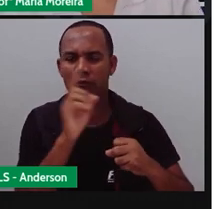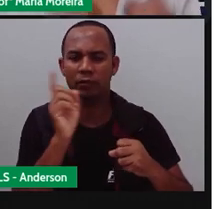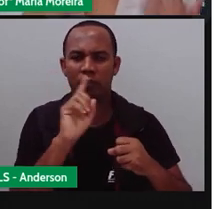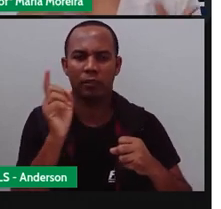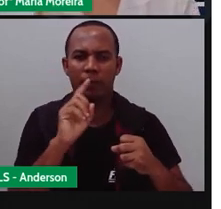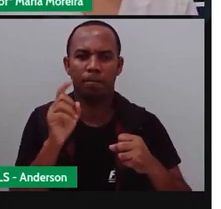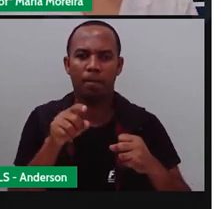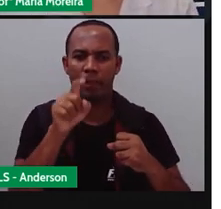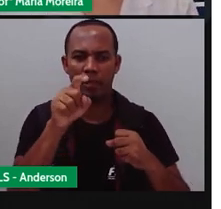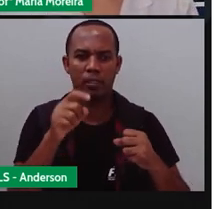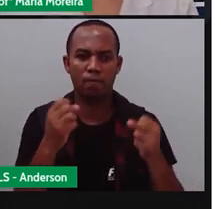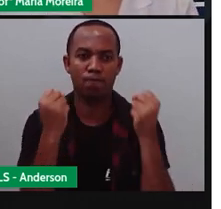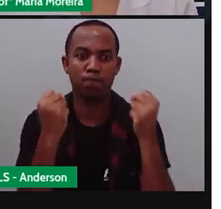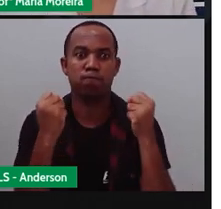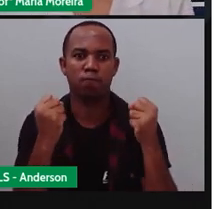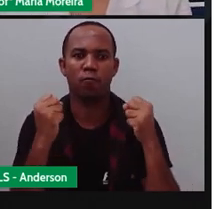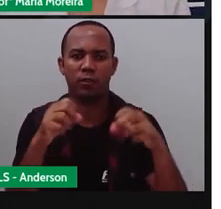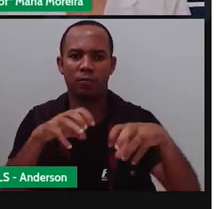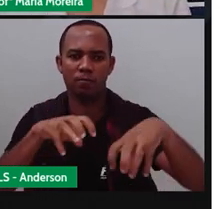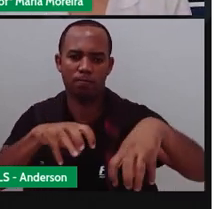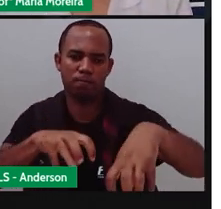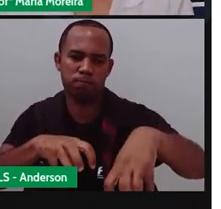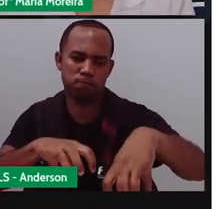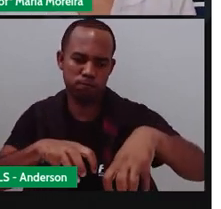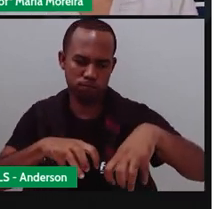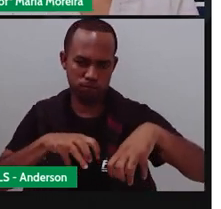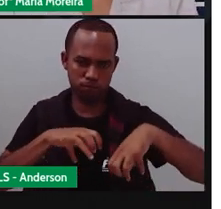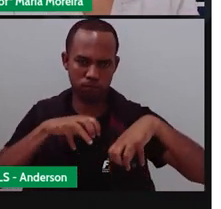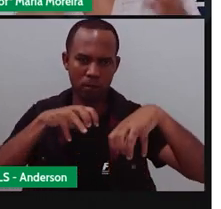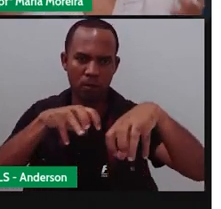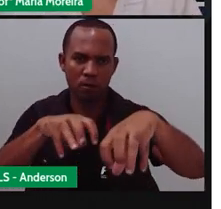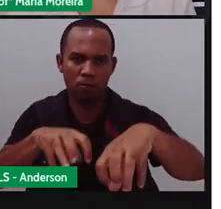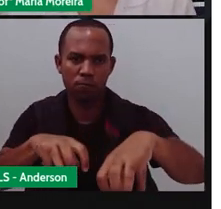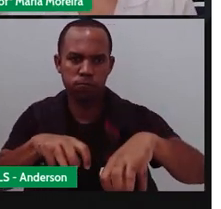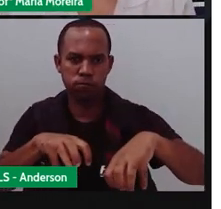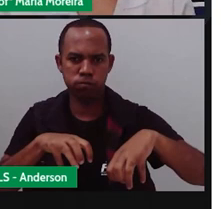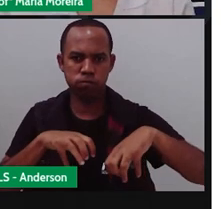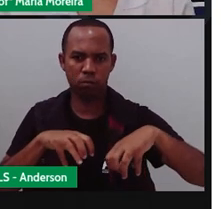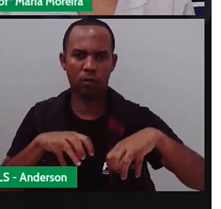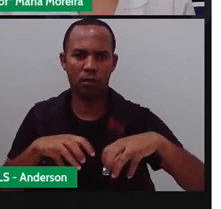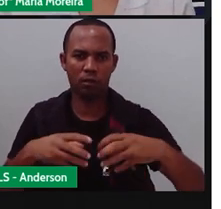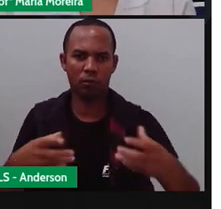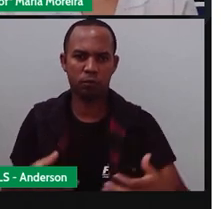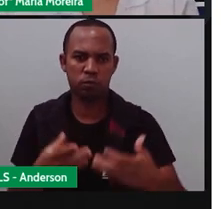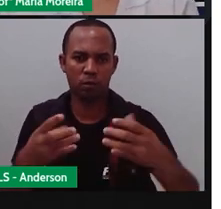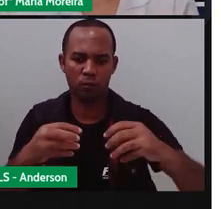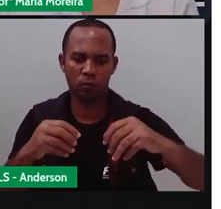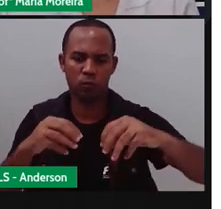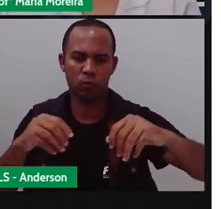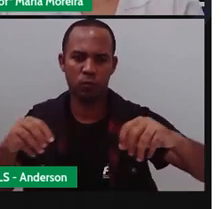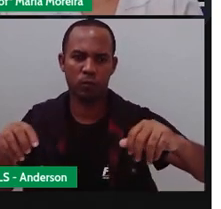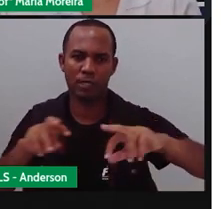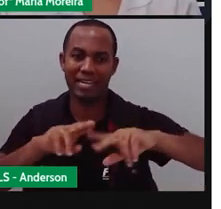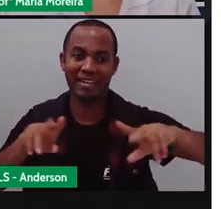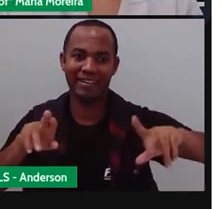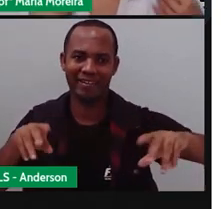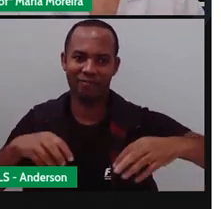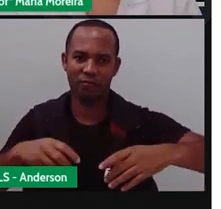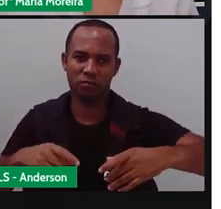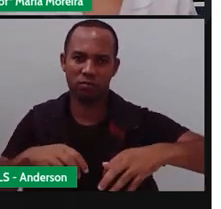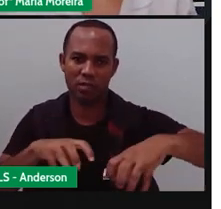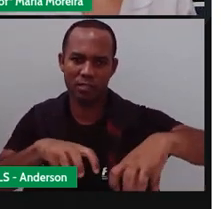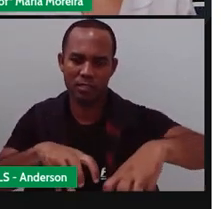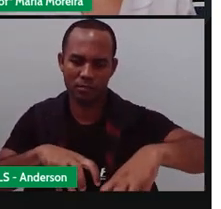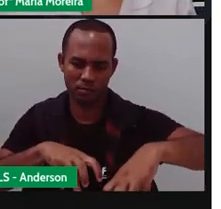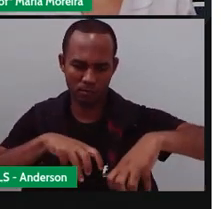essa força toda dele foi Projetada para ser usada de uma maneira totalmente diferente mas assim para puxar o que